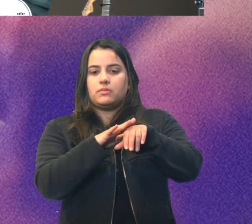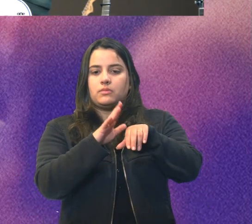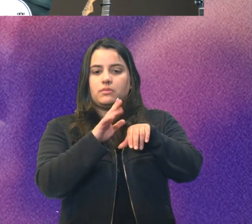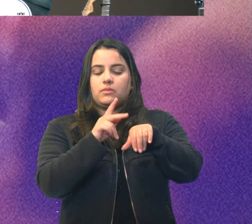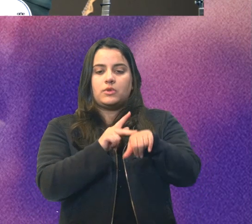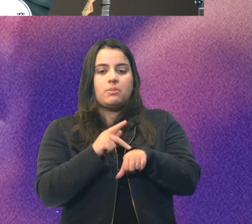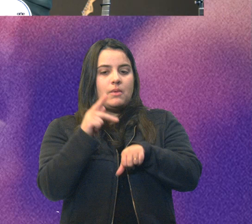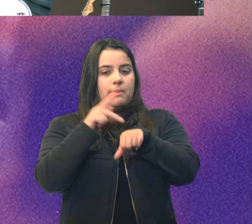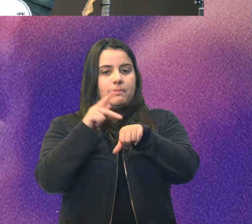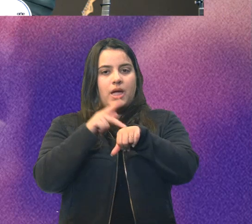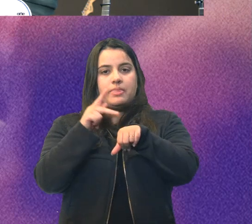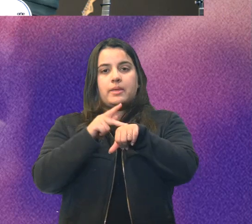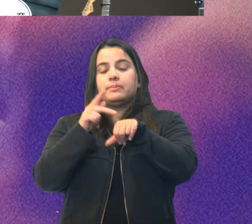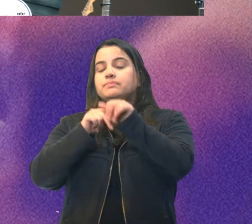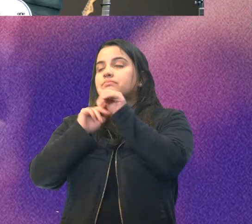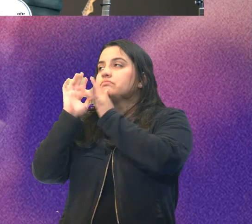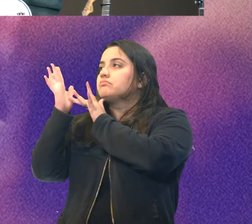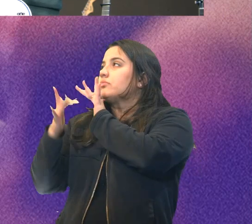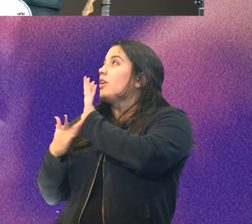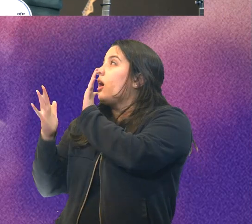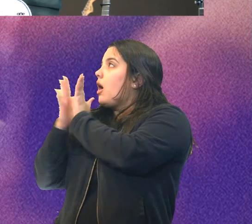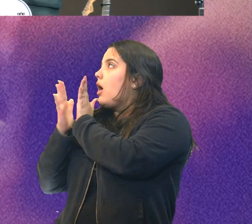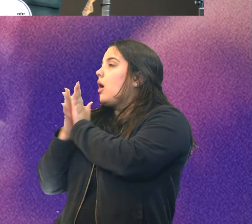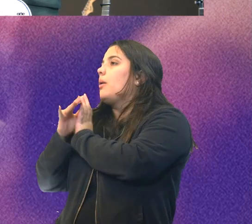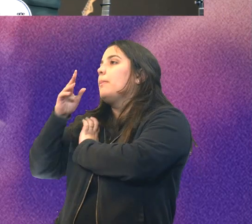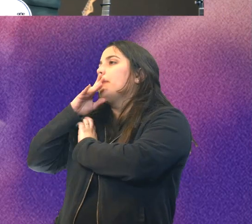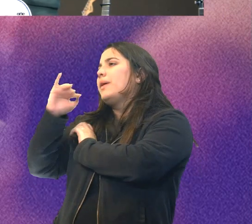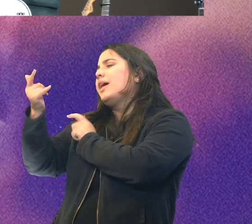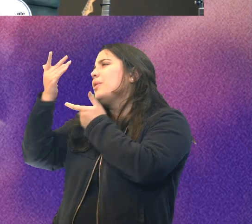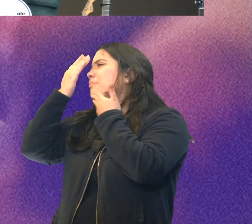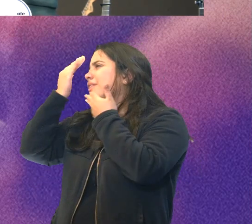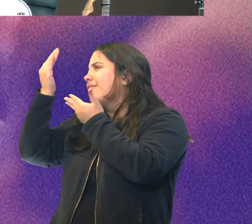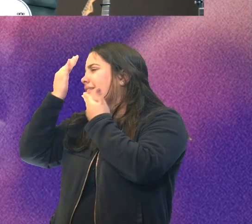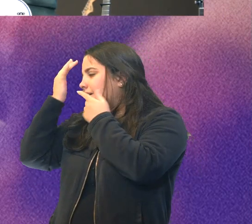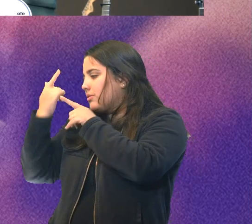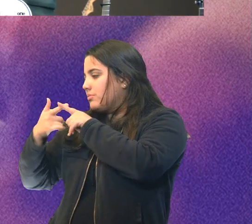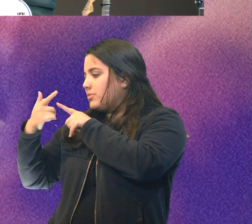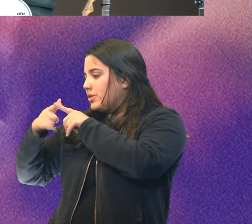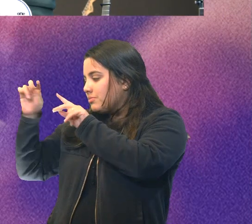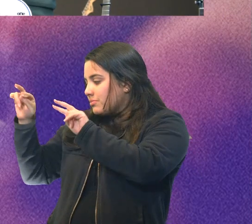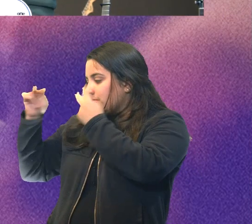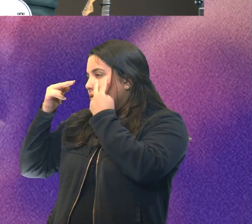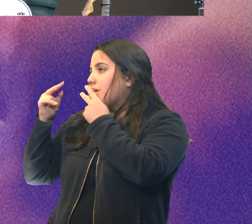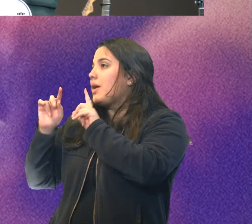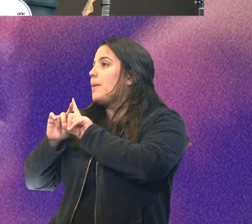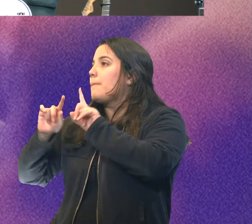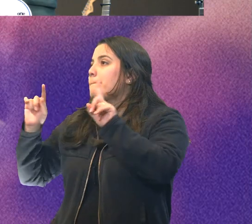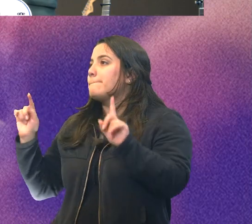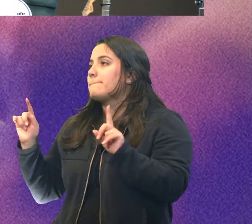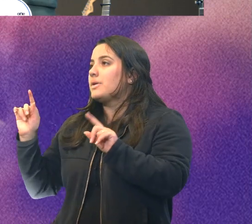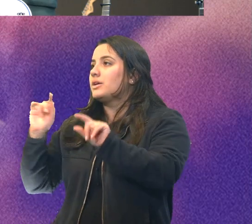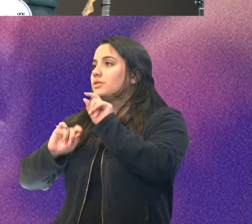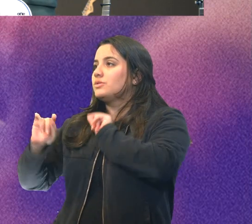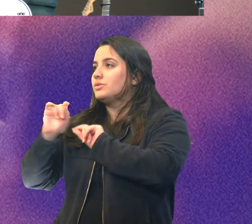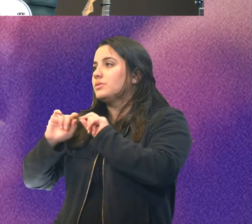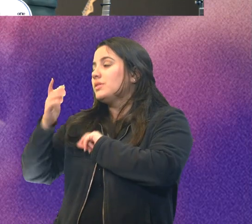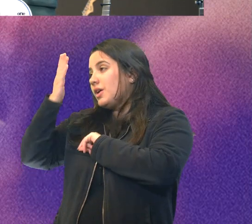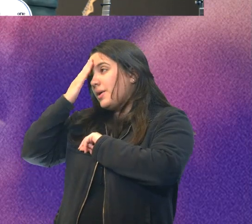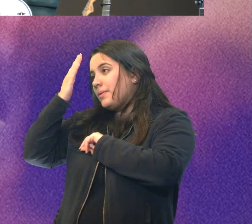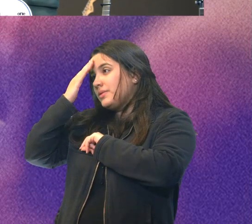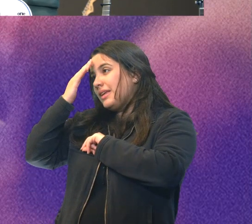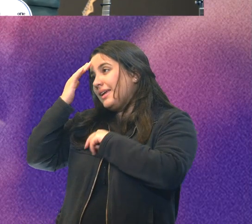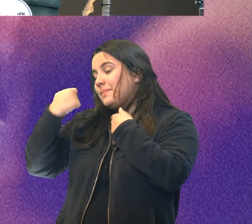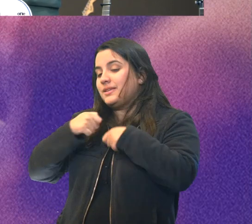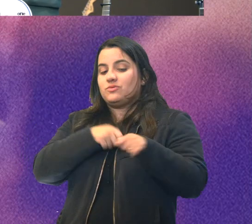me ouviste. Eu sei que sempre me ouves, mas disse isso por causa do povo que está aqui, para que eles creiam que tu me